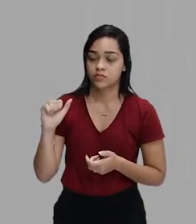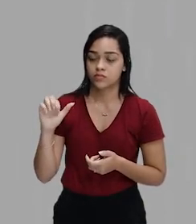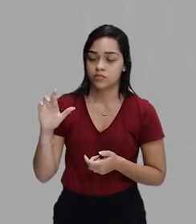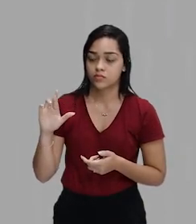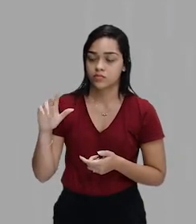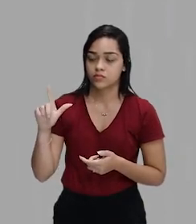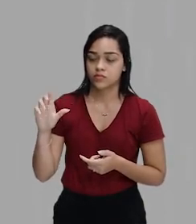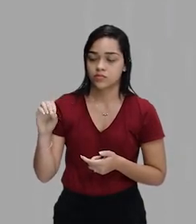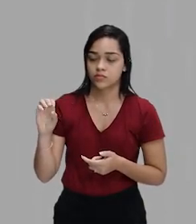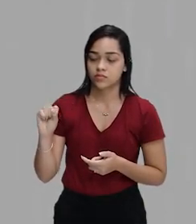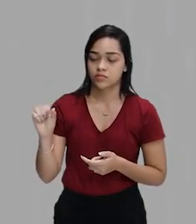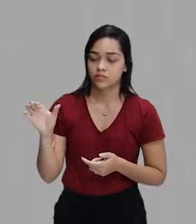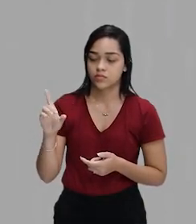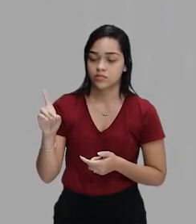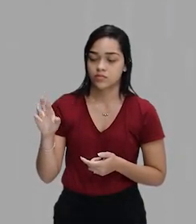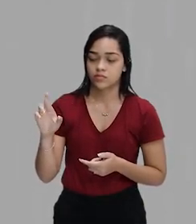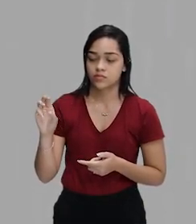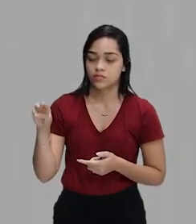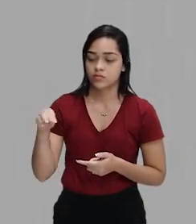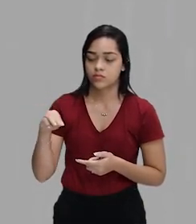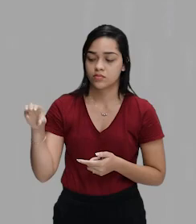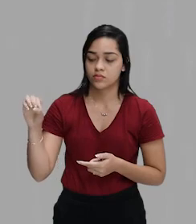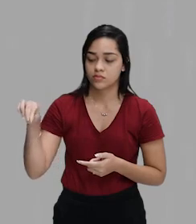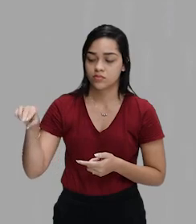Andrade, nosso grande poeta,